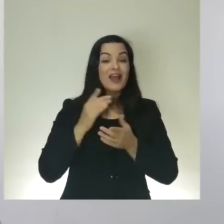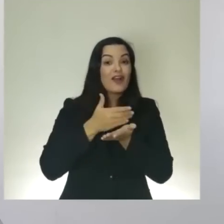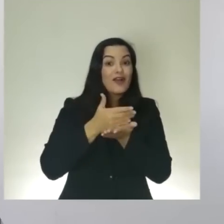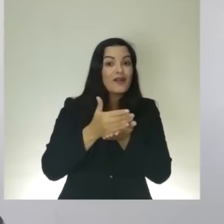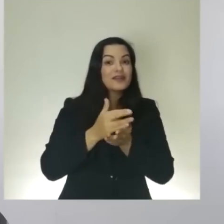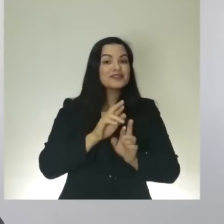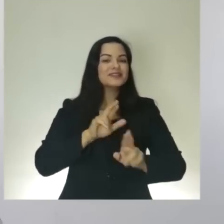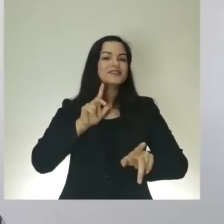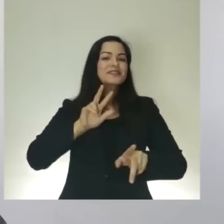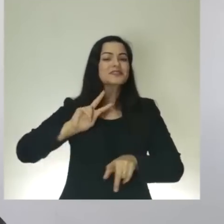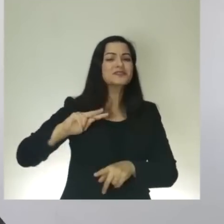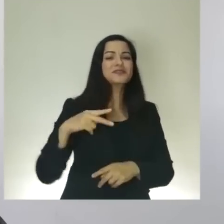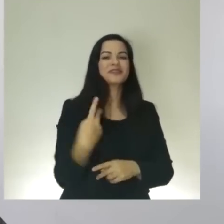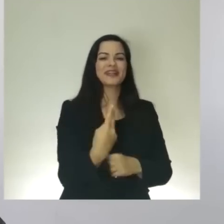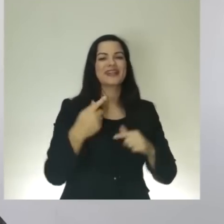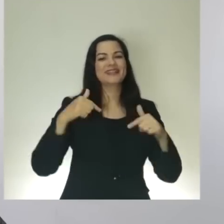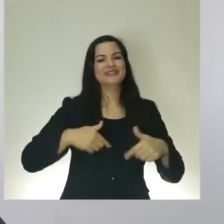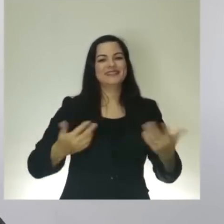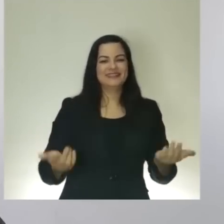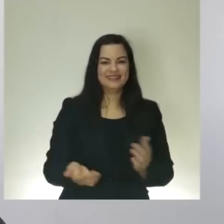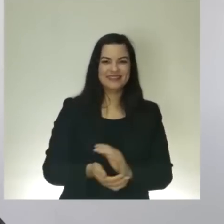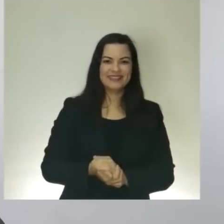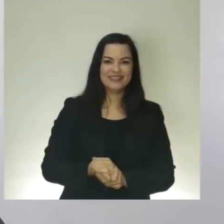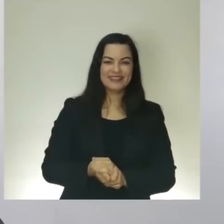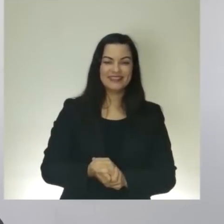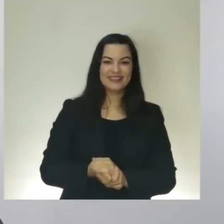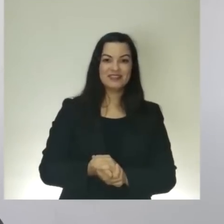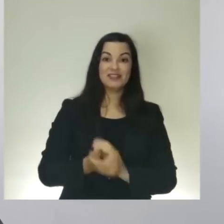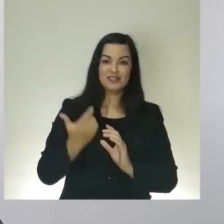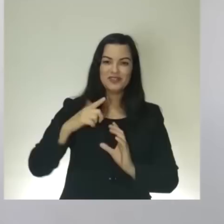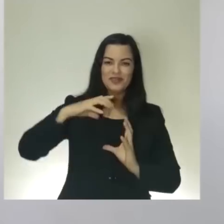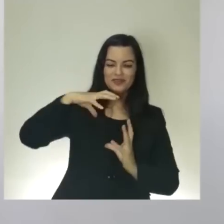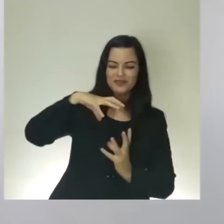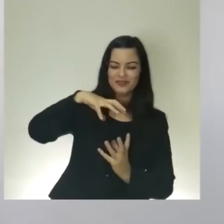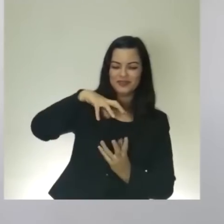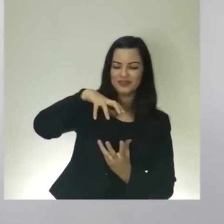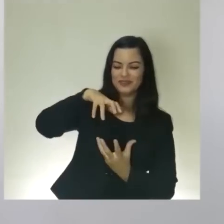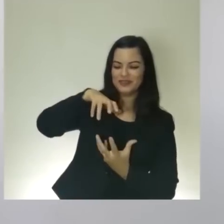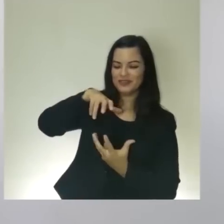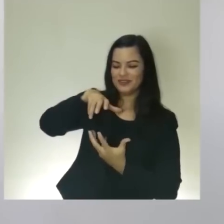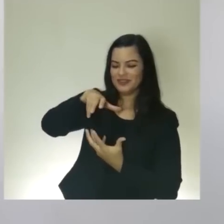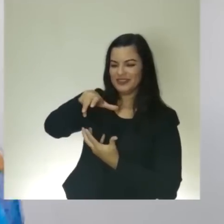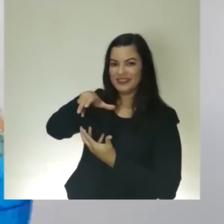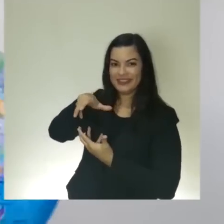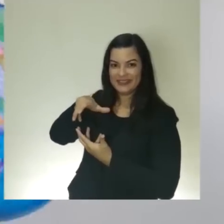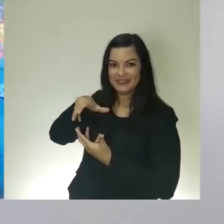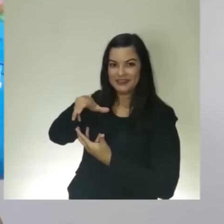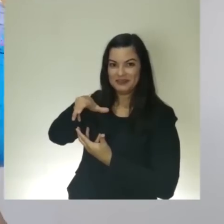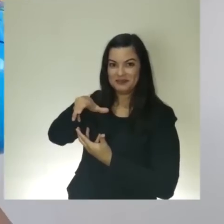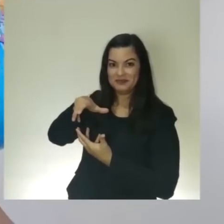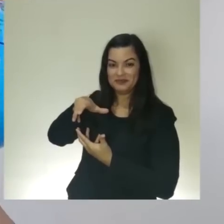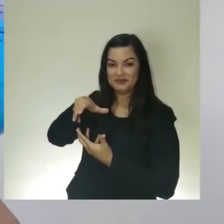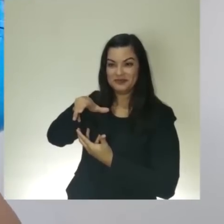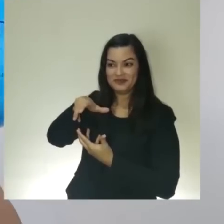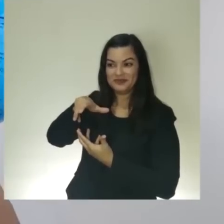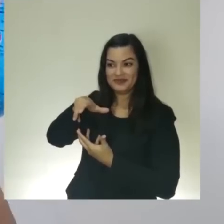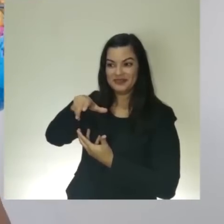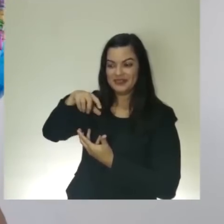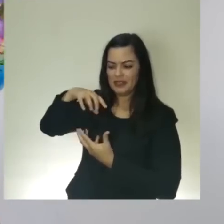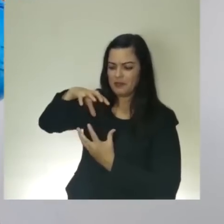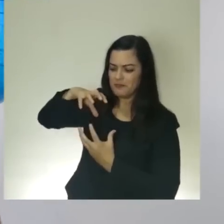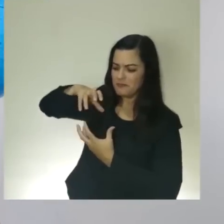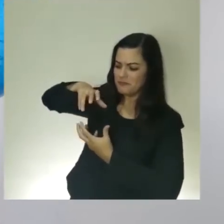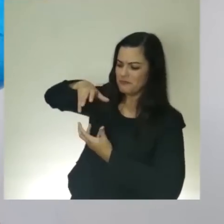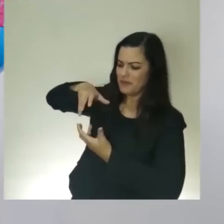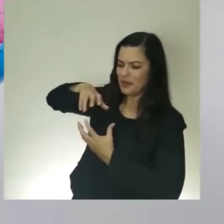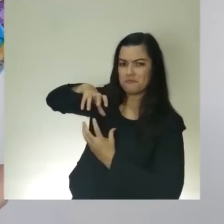contrário. Agora nós vamos girar mais um pouquinho o nosso globo. Agora vamos girar mais um